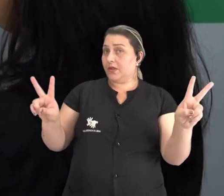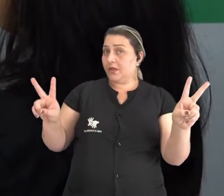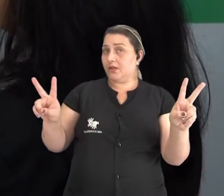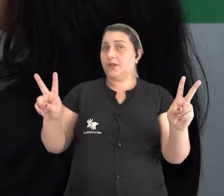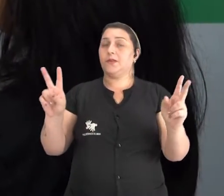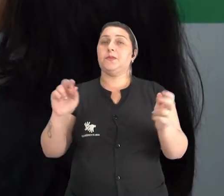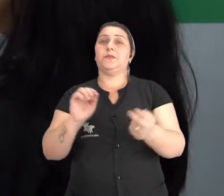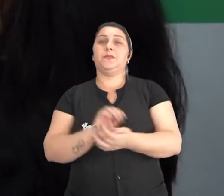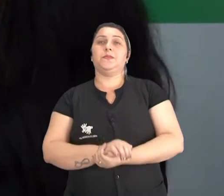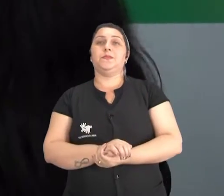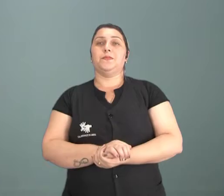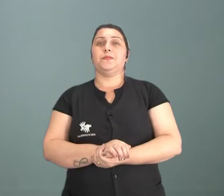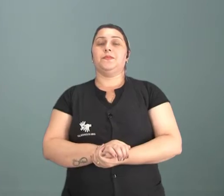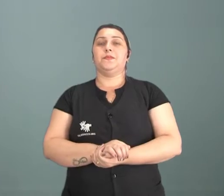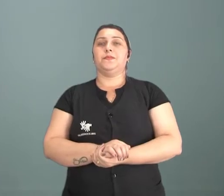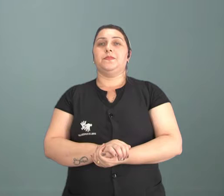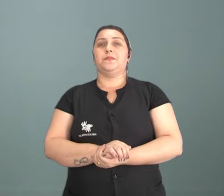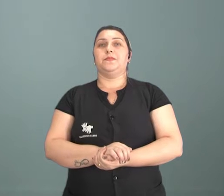diferenças